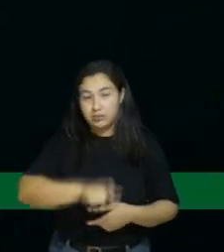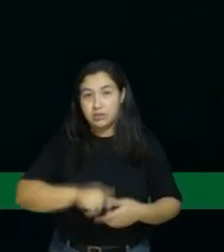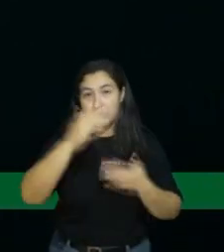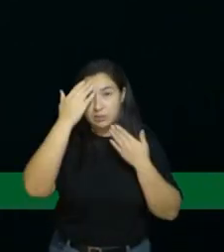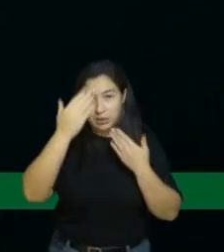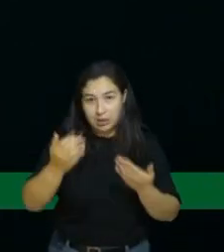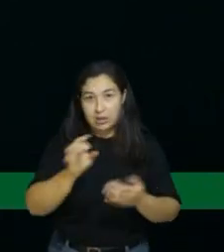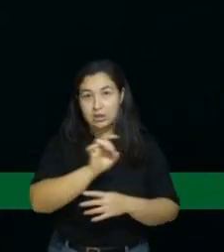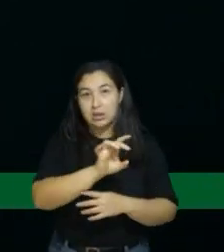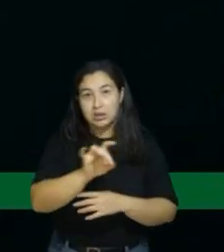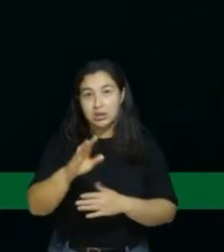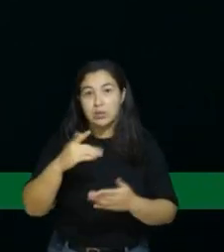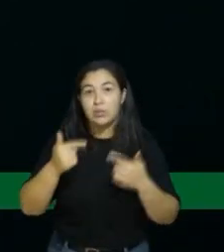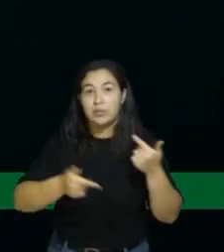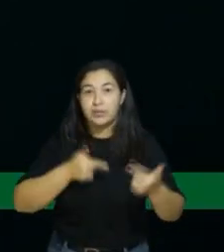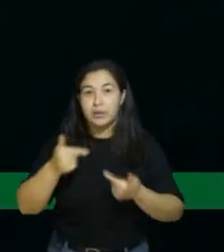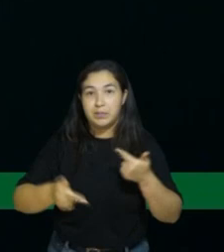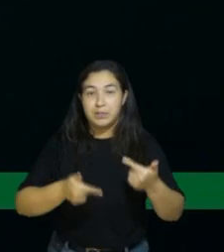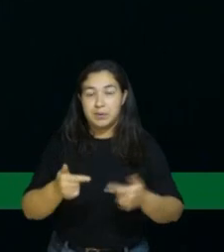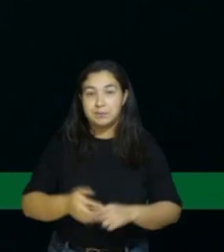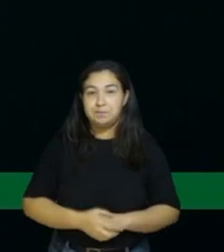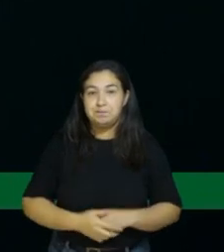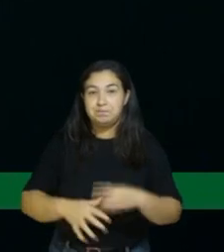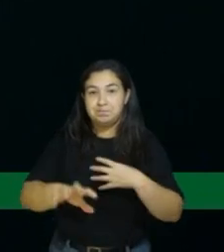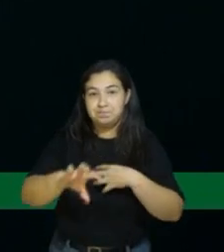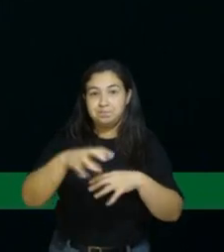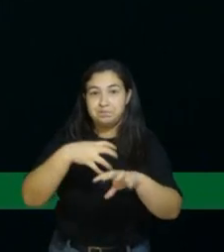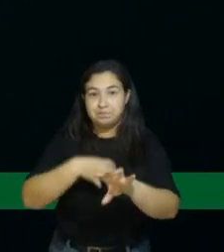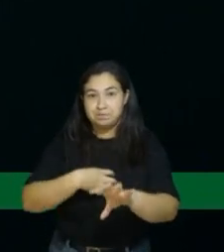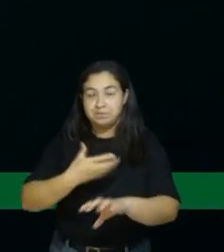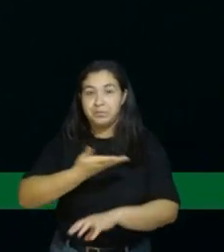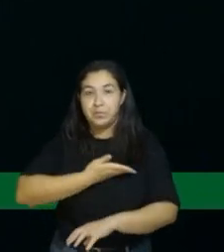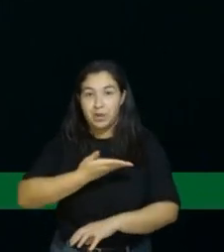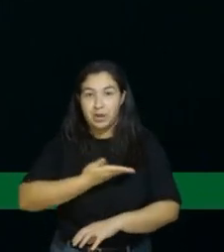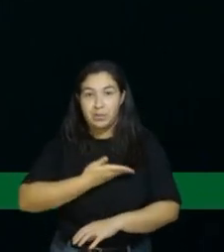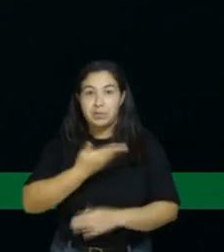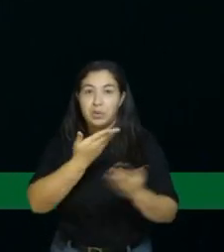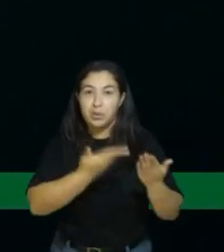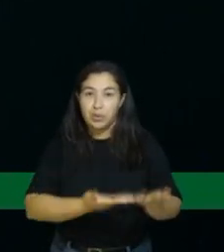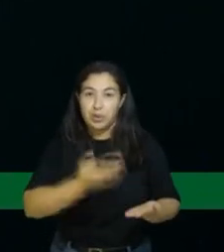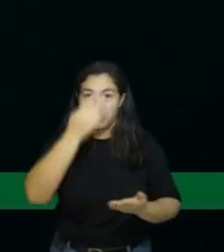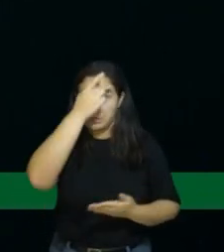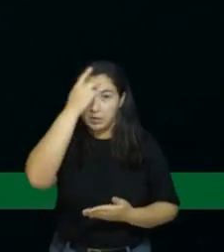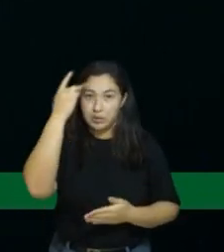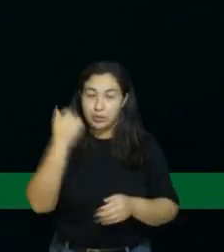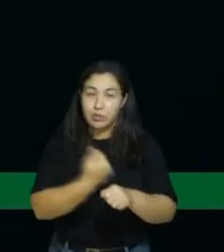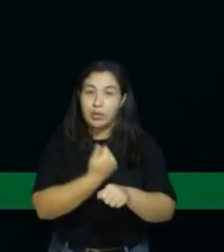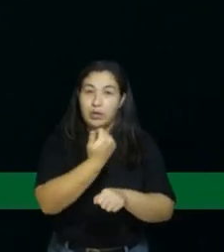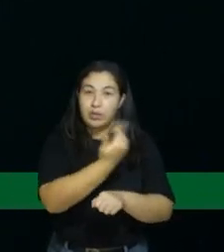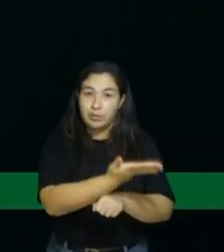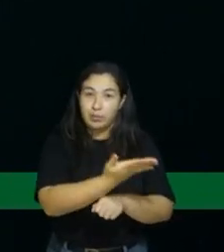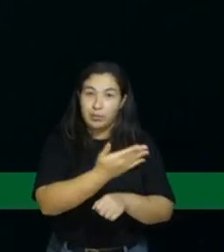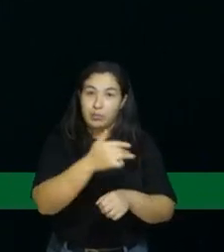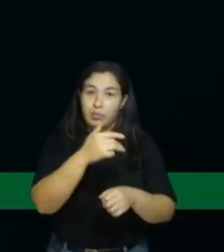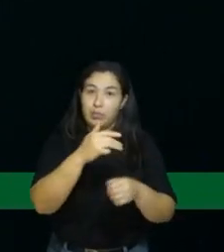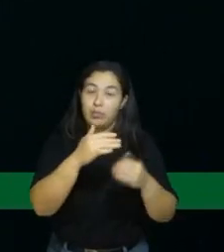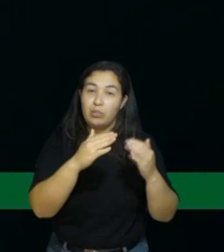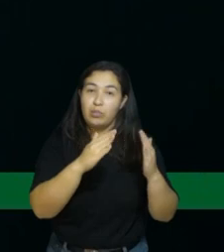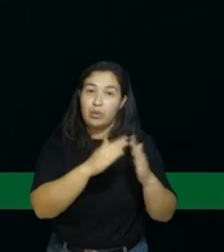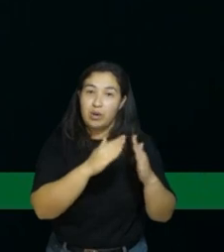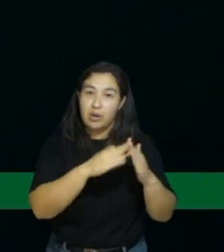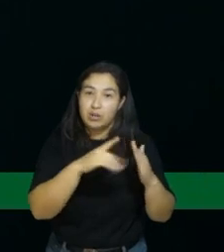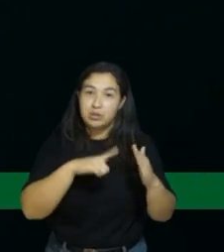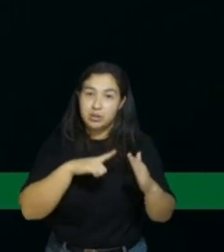trabalho de cada um de vocês e em solidariedade aos amigos do Rio Grande do Sul né nosso estado vizinho nosso estado irmão quero deixar